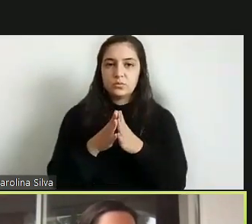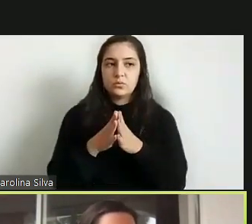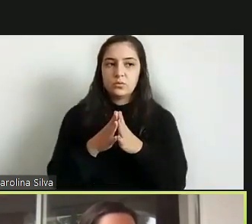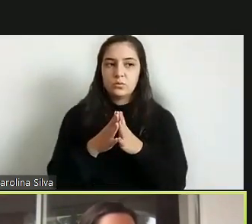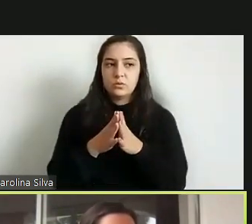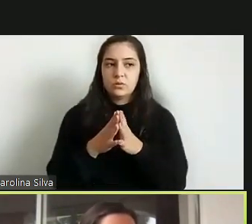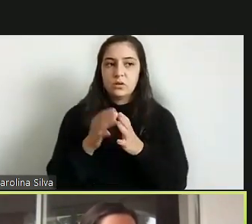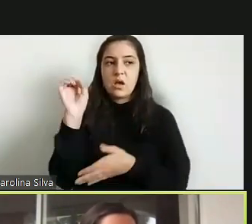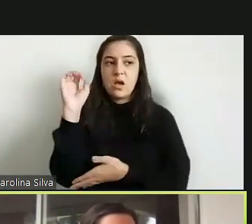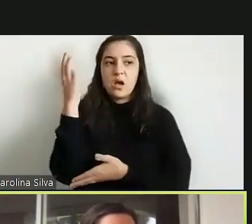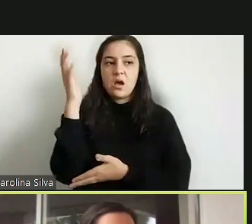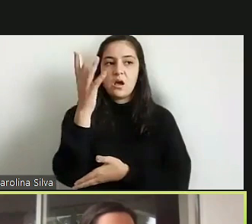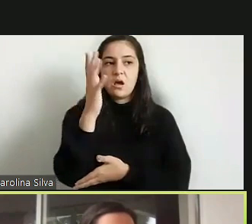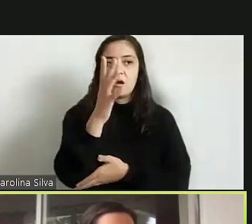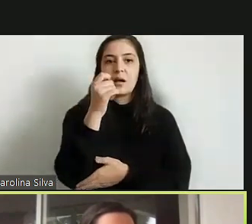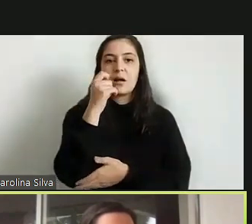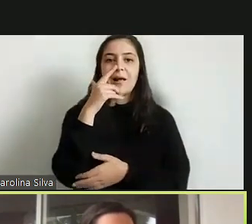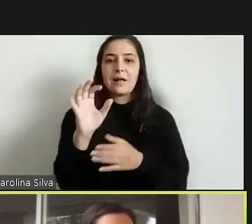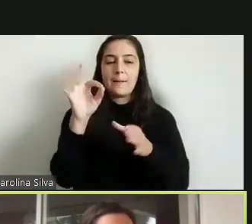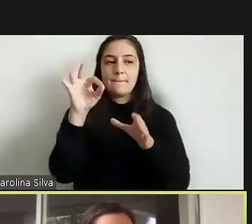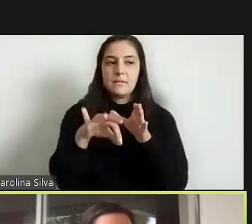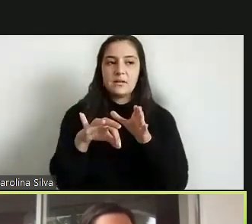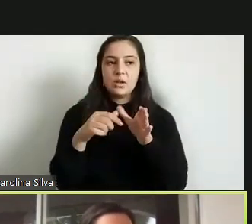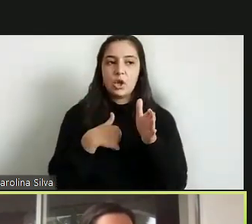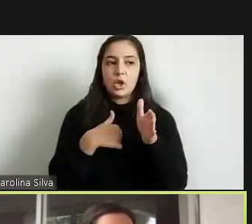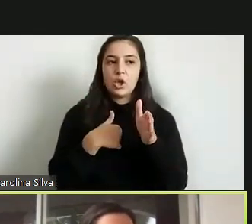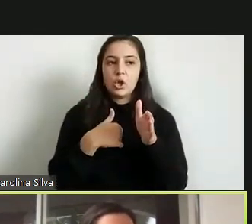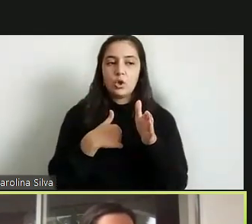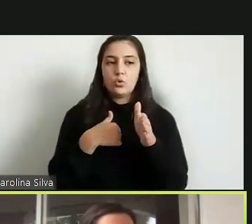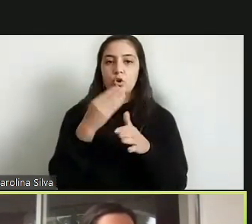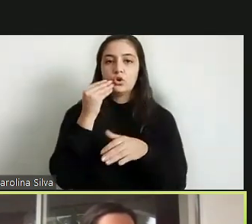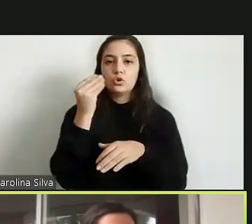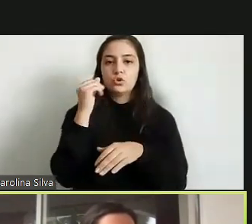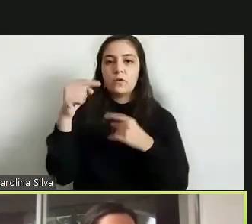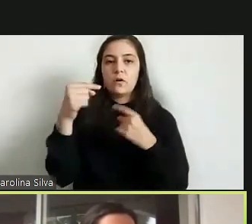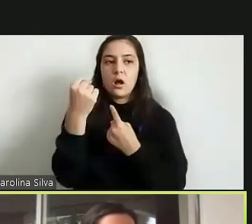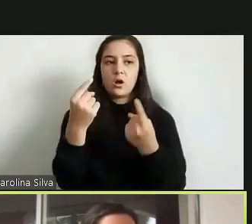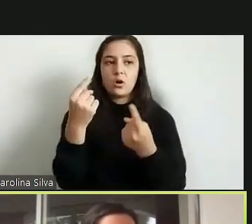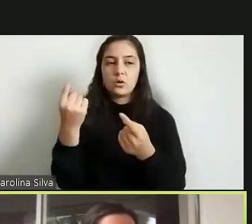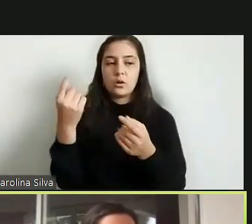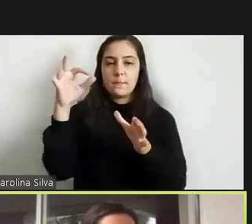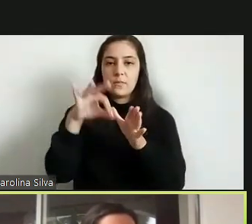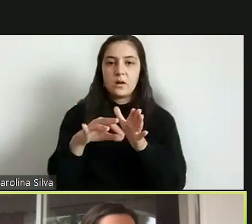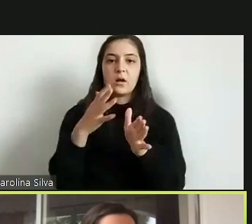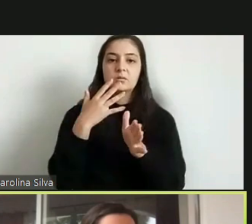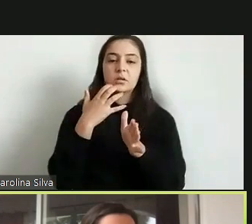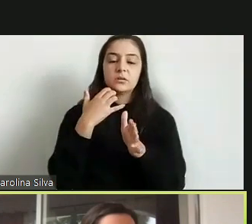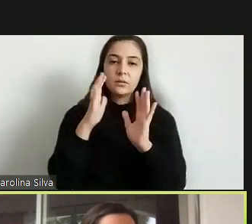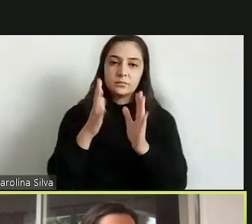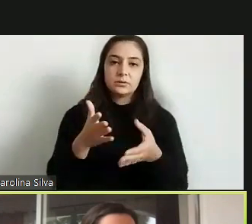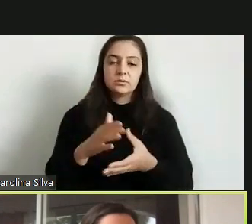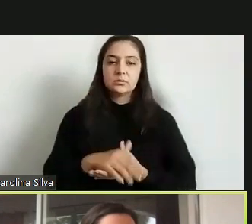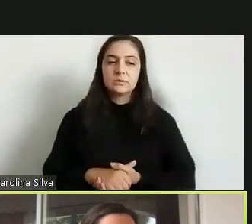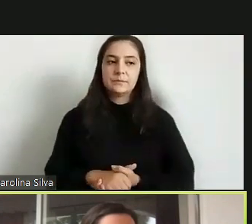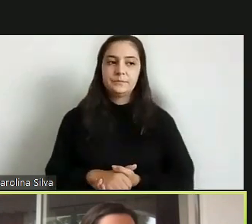estão aqui, sabes quem as plantou? Eu e vários jovens aqui da minha aldeia. E é isto que nós temos que preservar. Porque